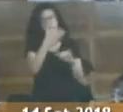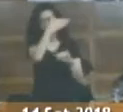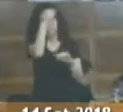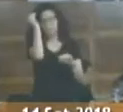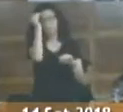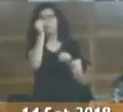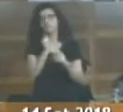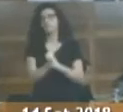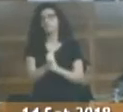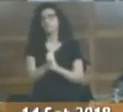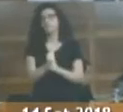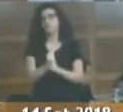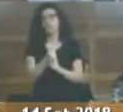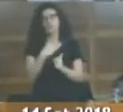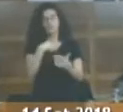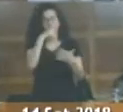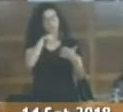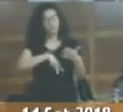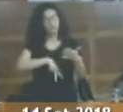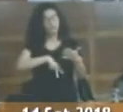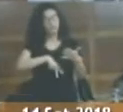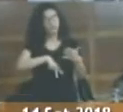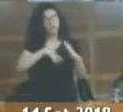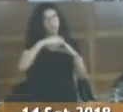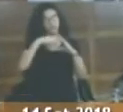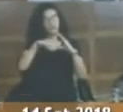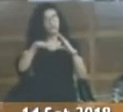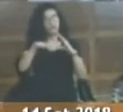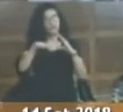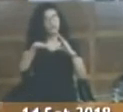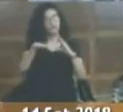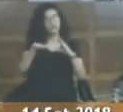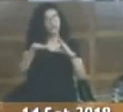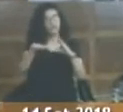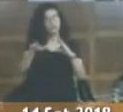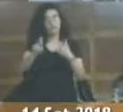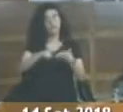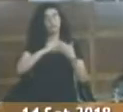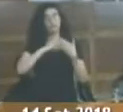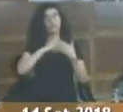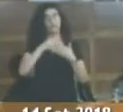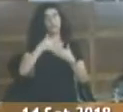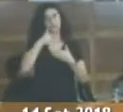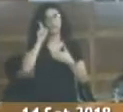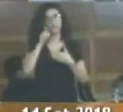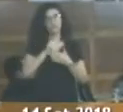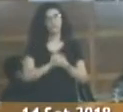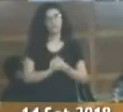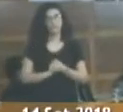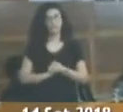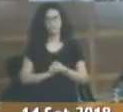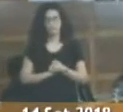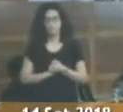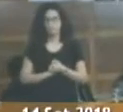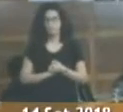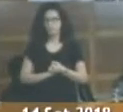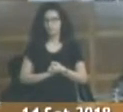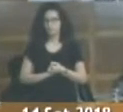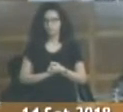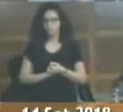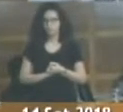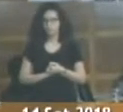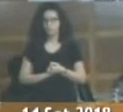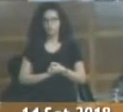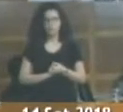eu vou ler aqui um e-mail que eu recebi ontem. Prezado doutor Zaganelli, vimos